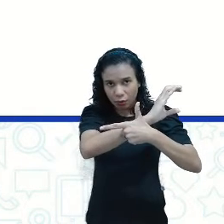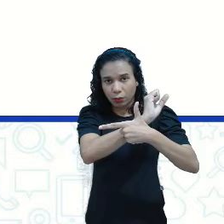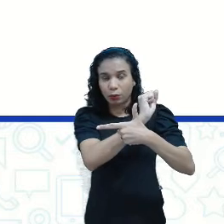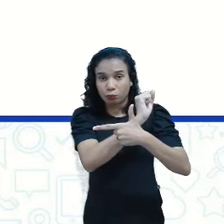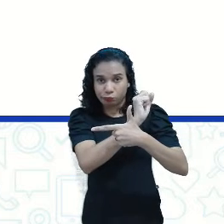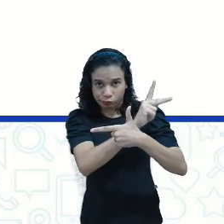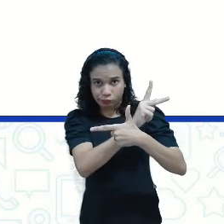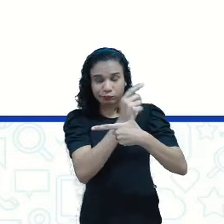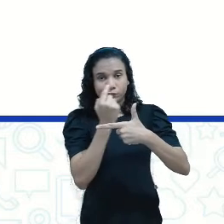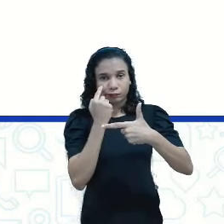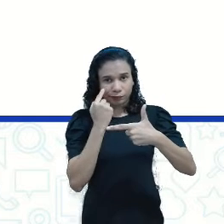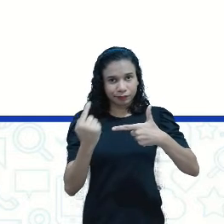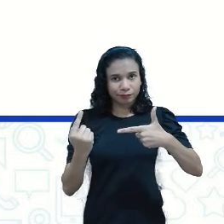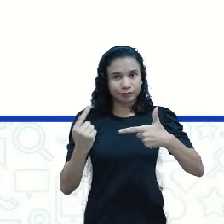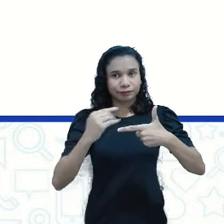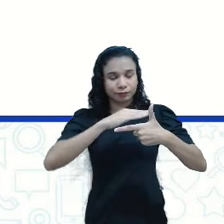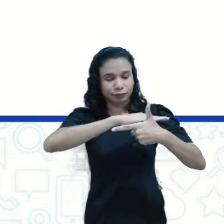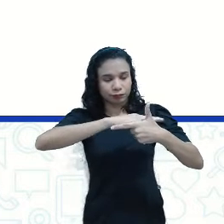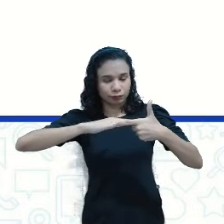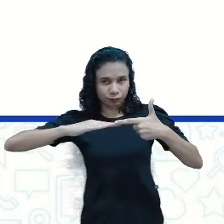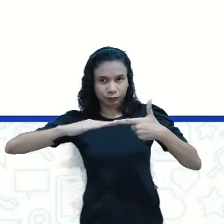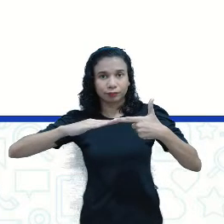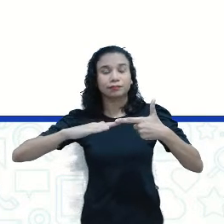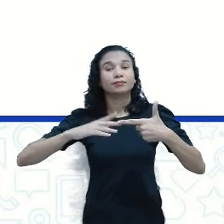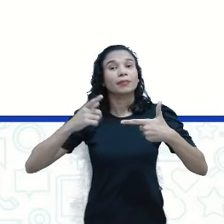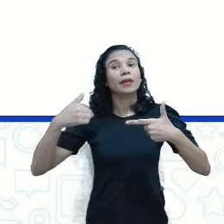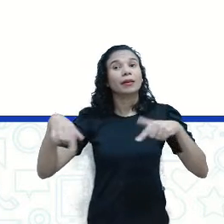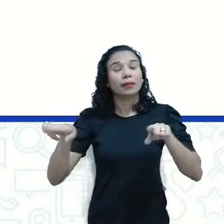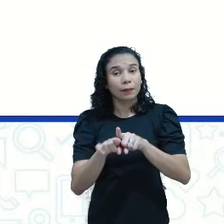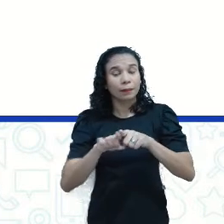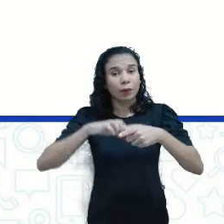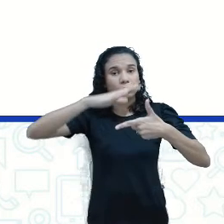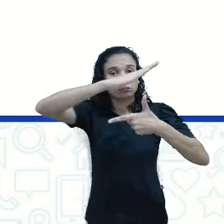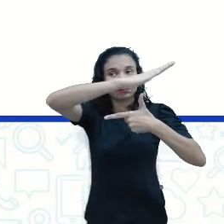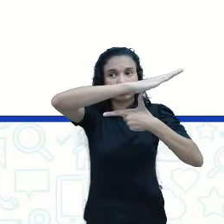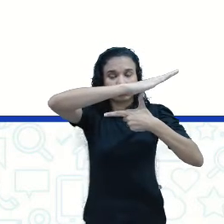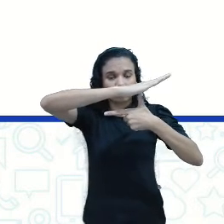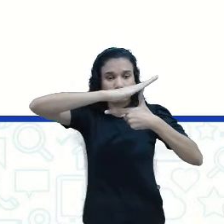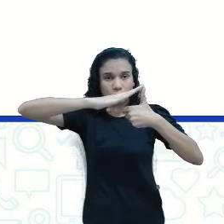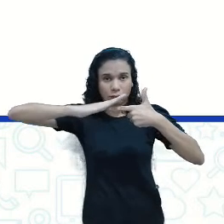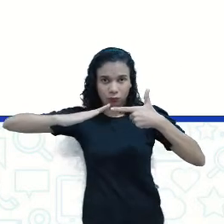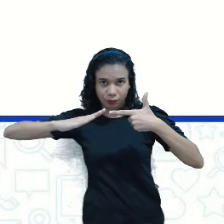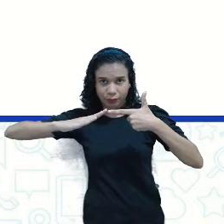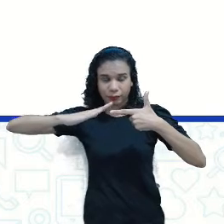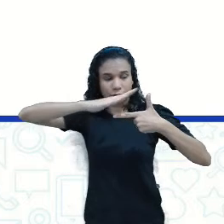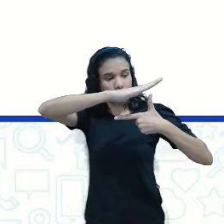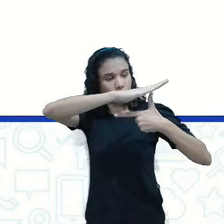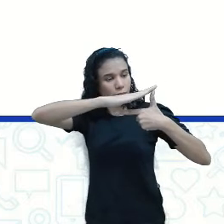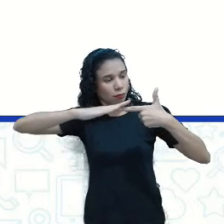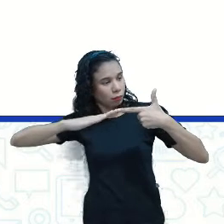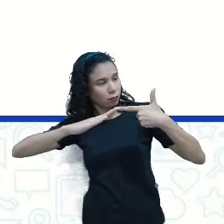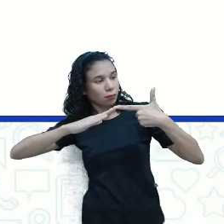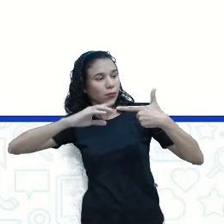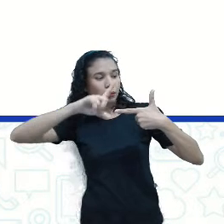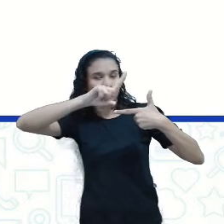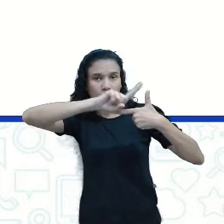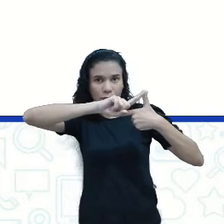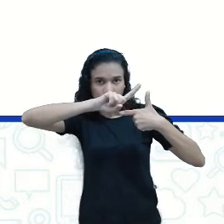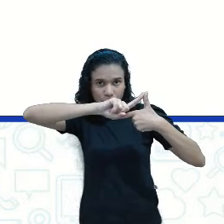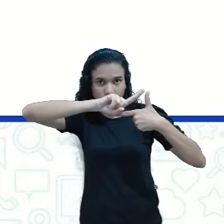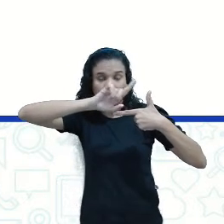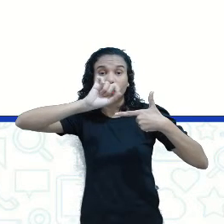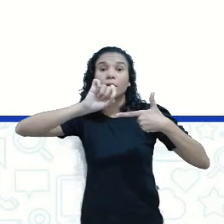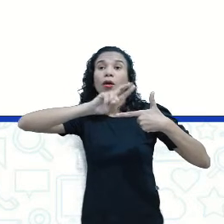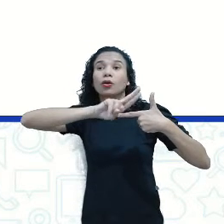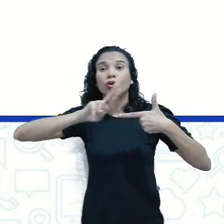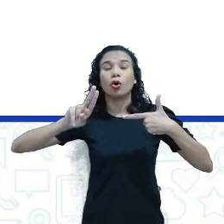está deitadinho a gente chama de o cateto adjacente. E o que está assim, inclinado e é o maior lado oposto a 90 graus, você